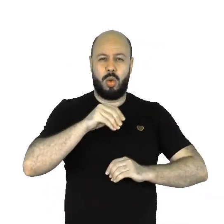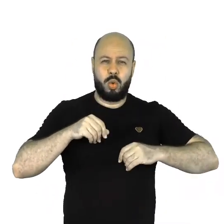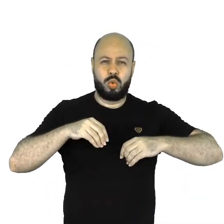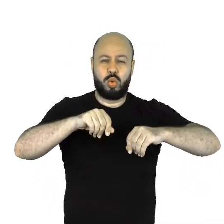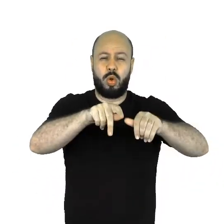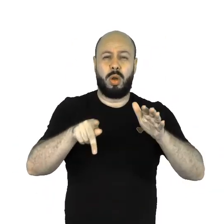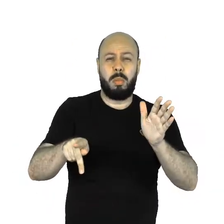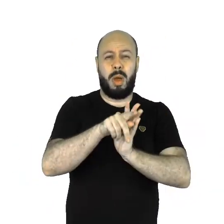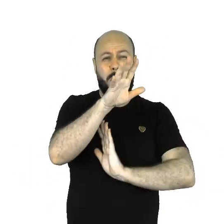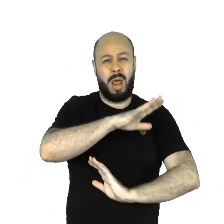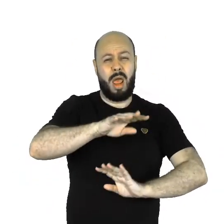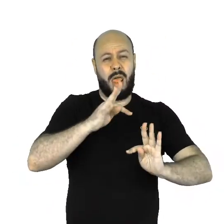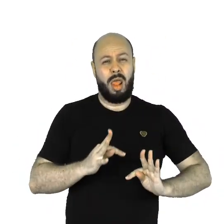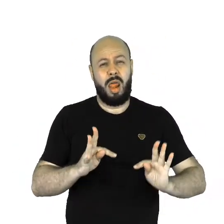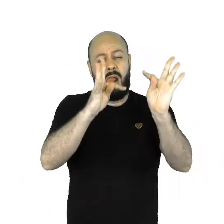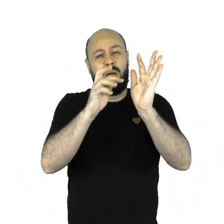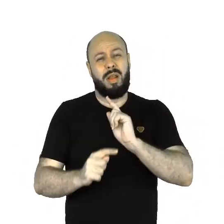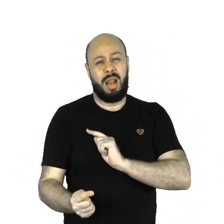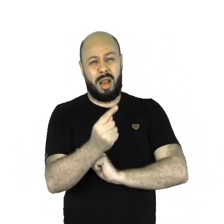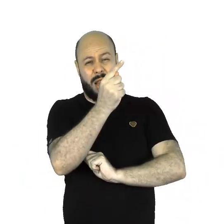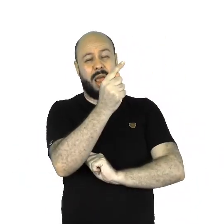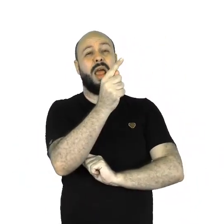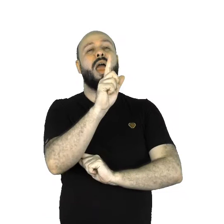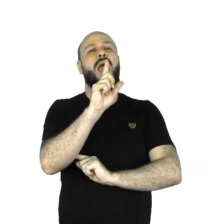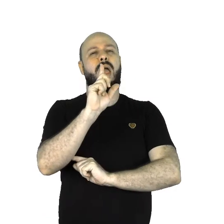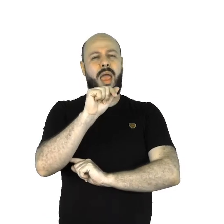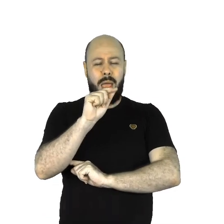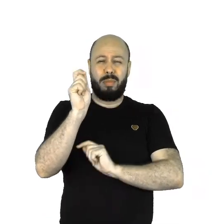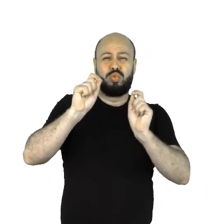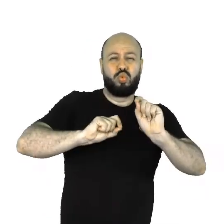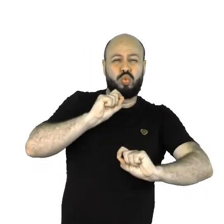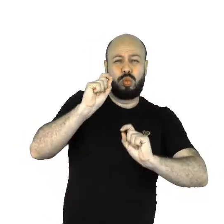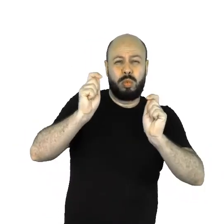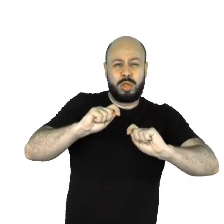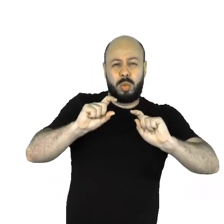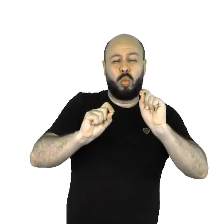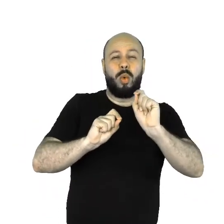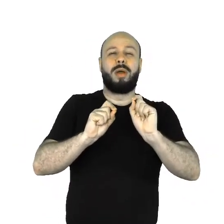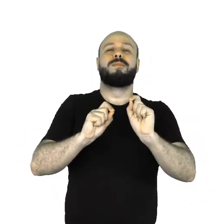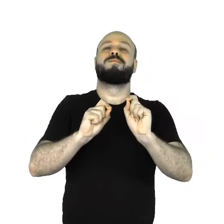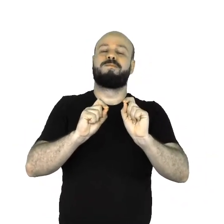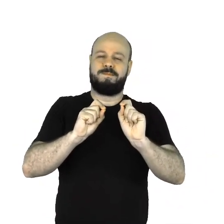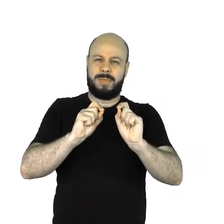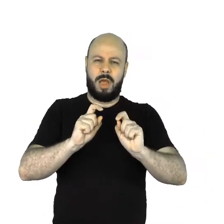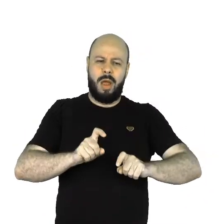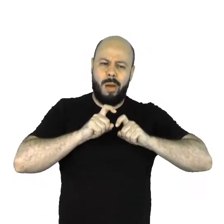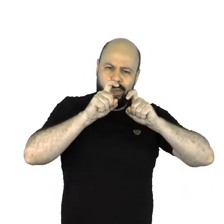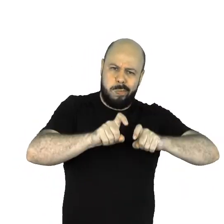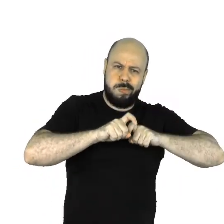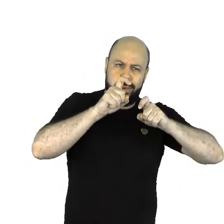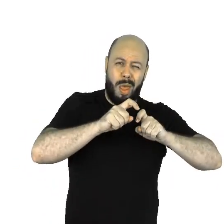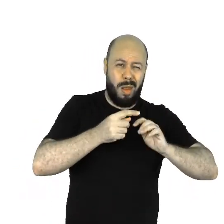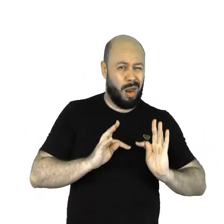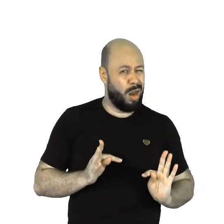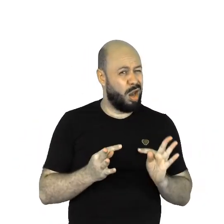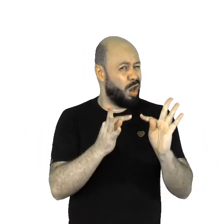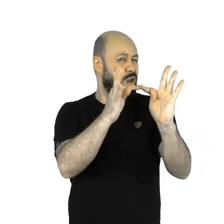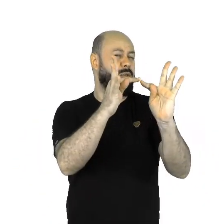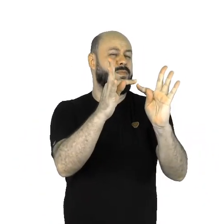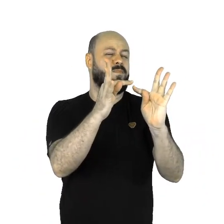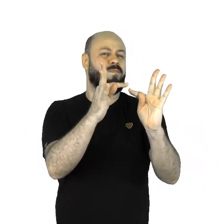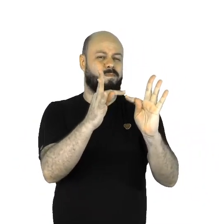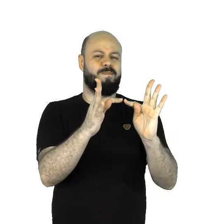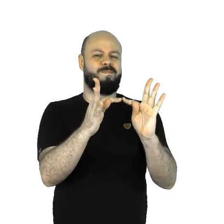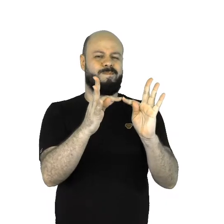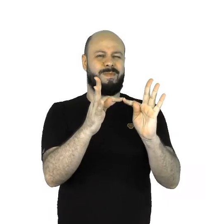o desenvolvimento tecnológico da Europa, ela possui muito mais agricultura tecnológica,